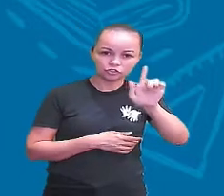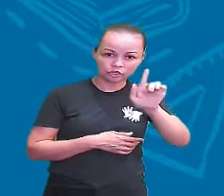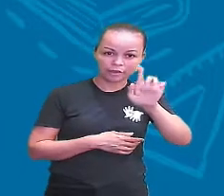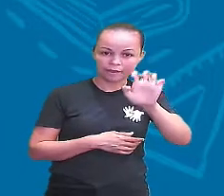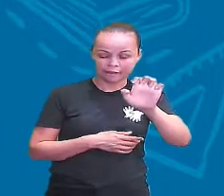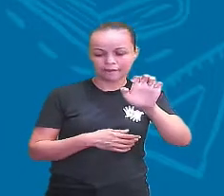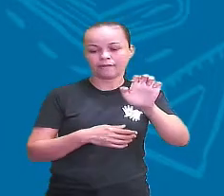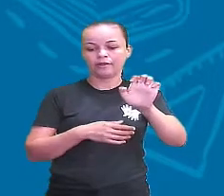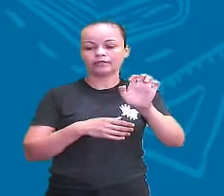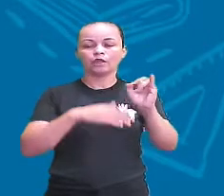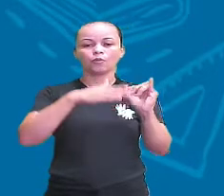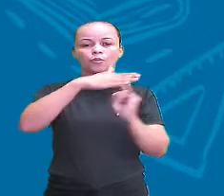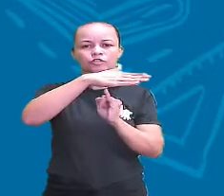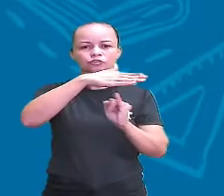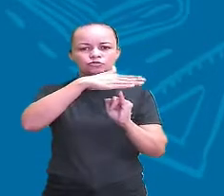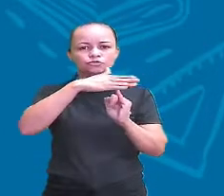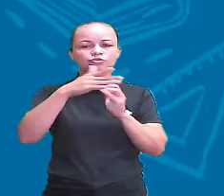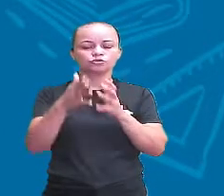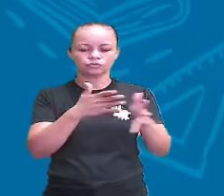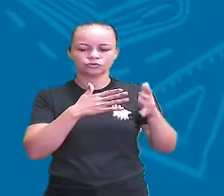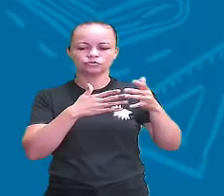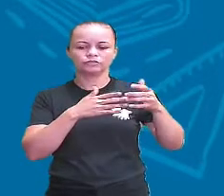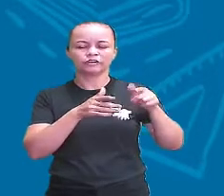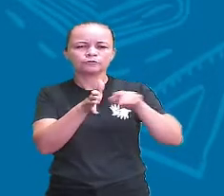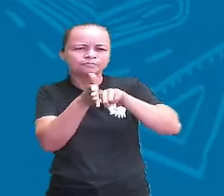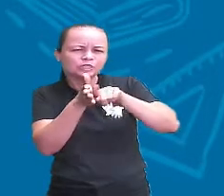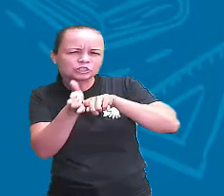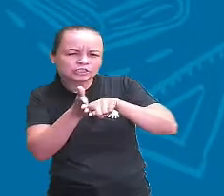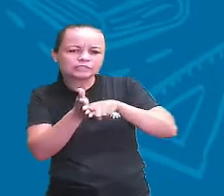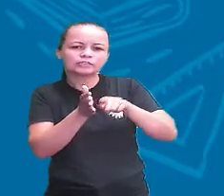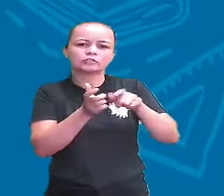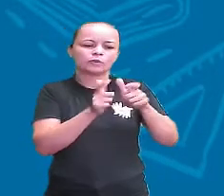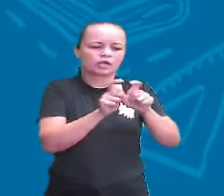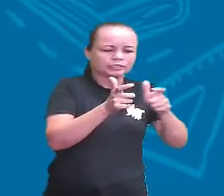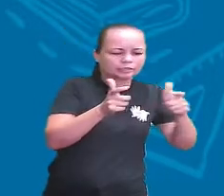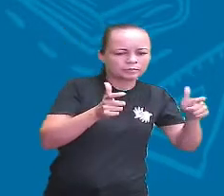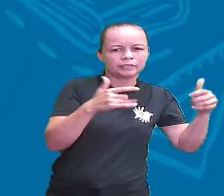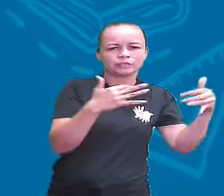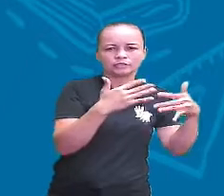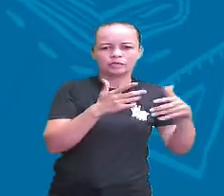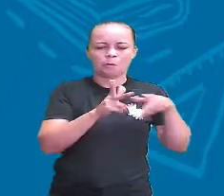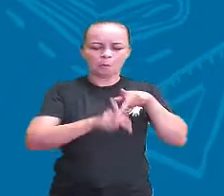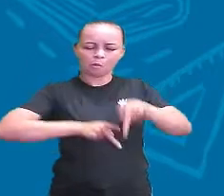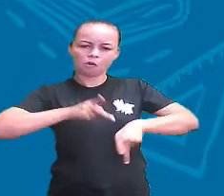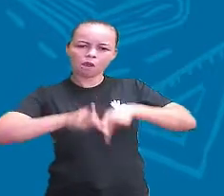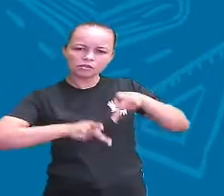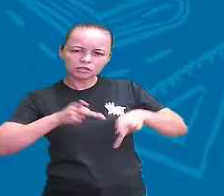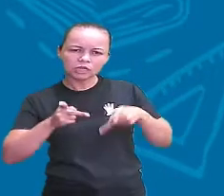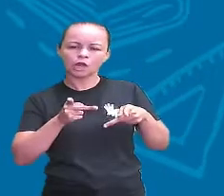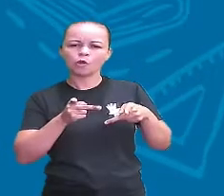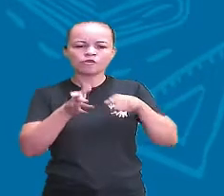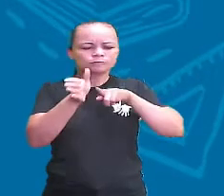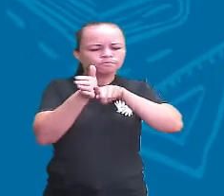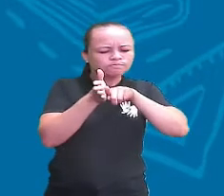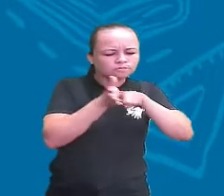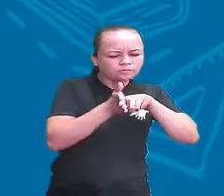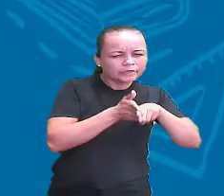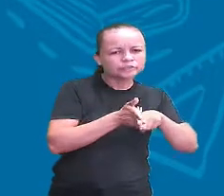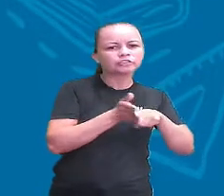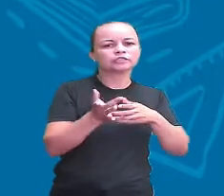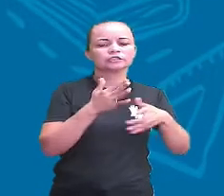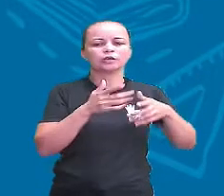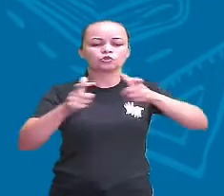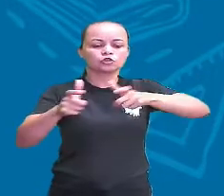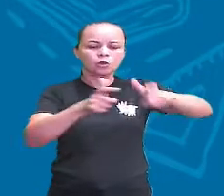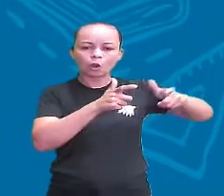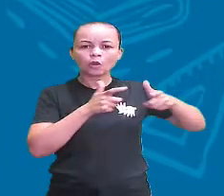diversas pesquisas sobre crescimento urbano, sobre a população, sobre os locais,